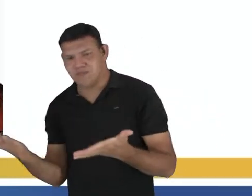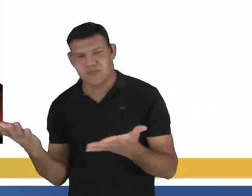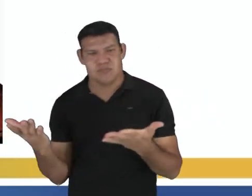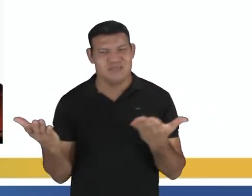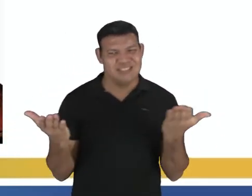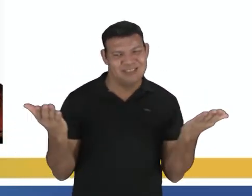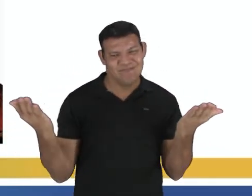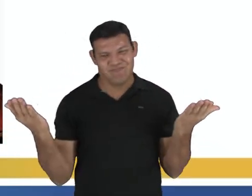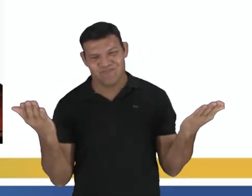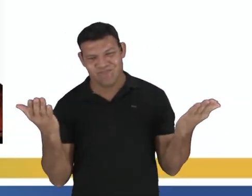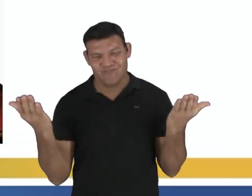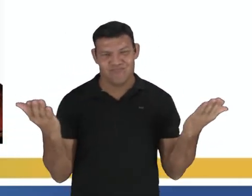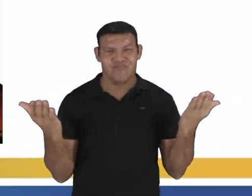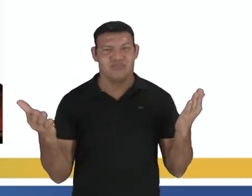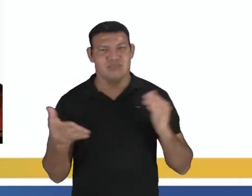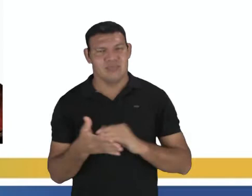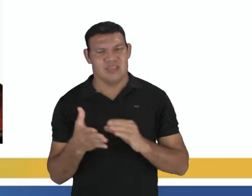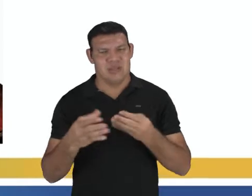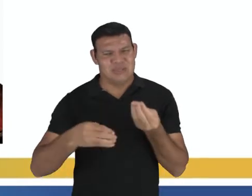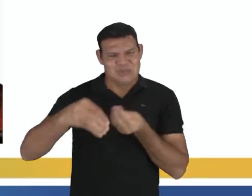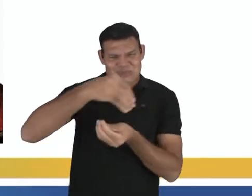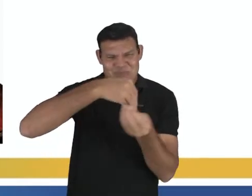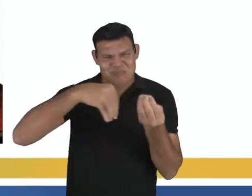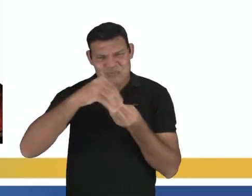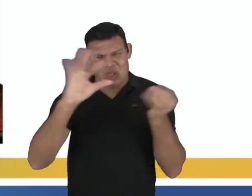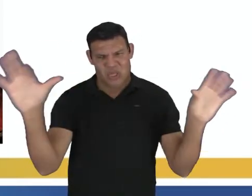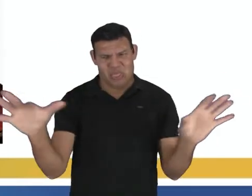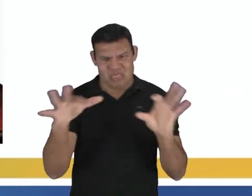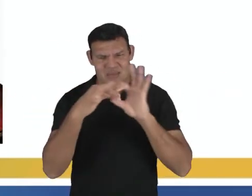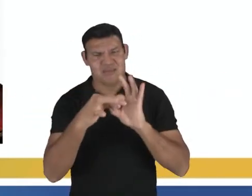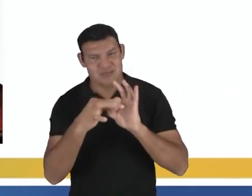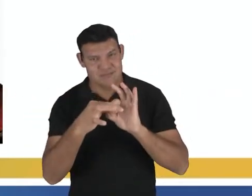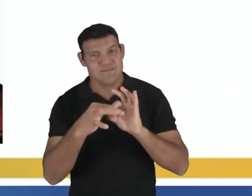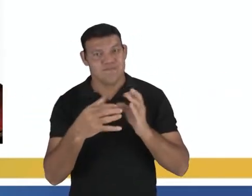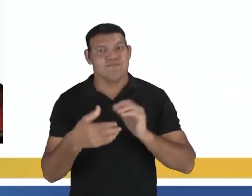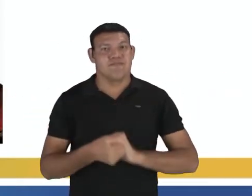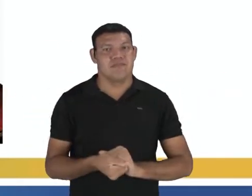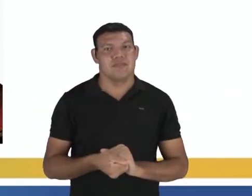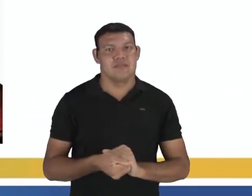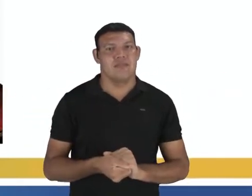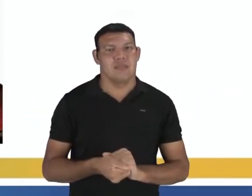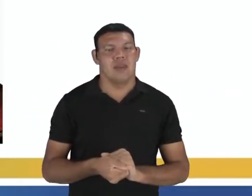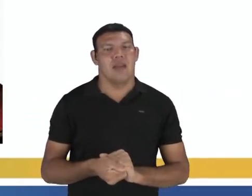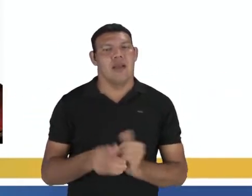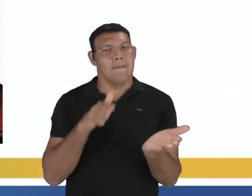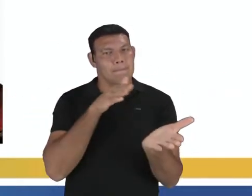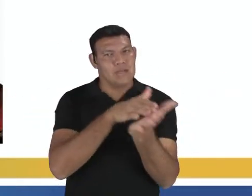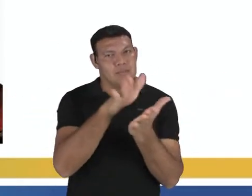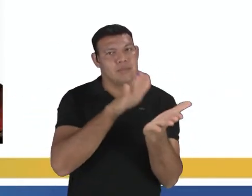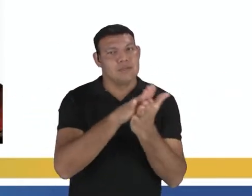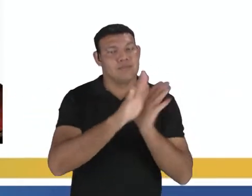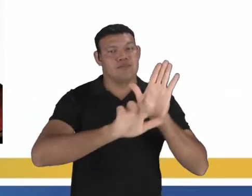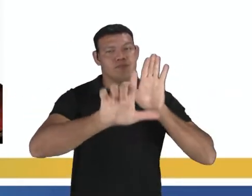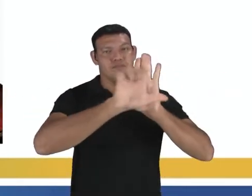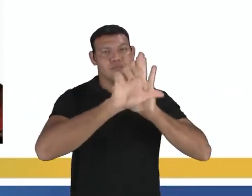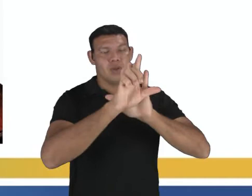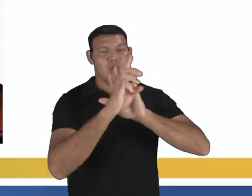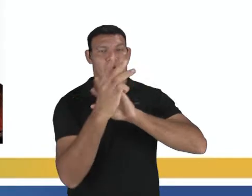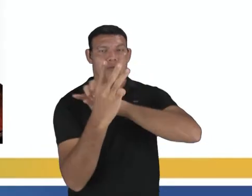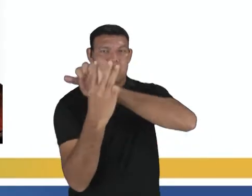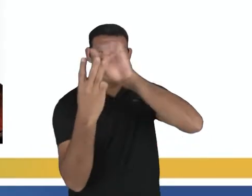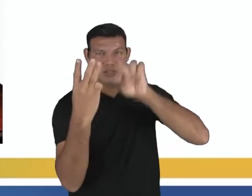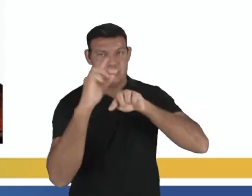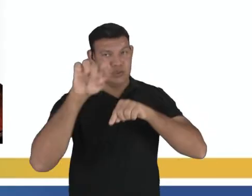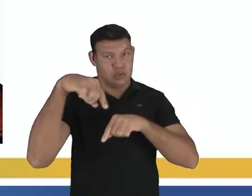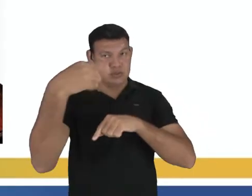nem com o Tycho Brahe, que era meio que uma mistura dos dois. Então o que ele faz é publicar suas 3 leis depois. E essa